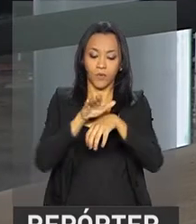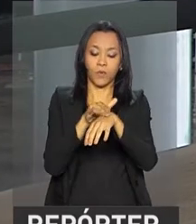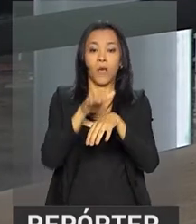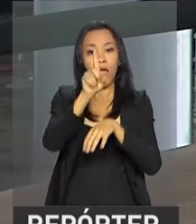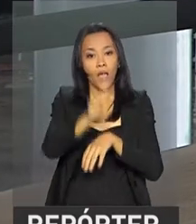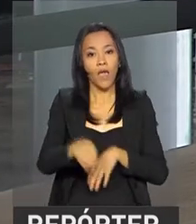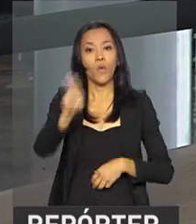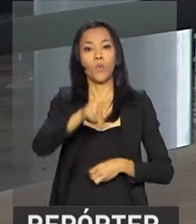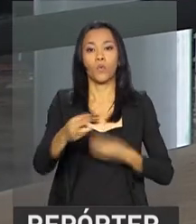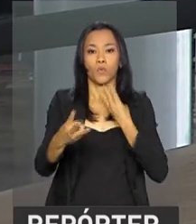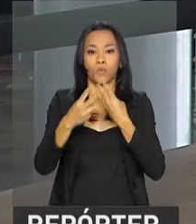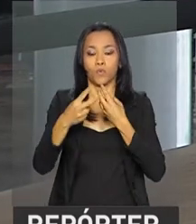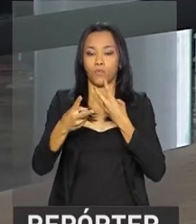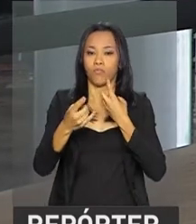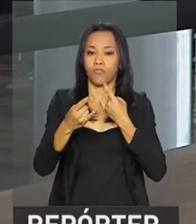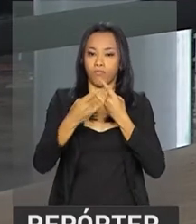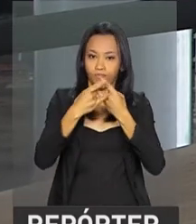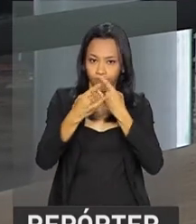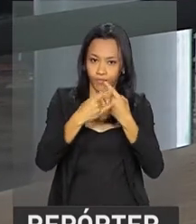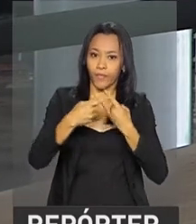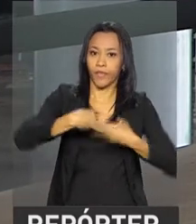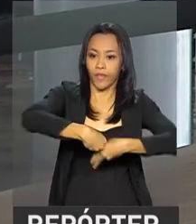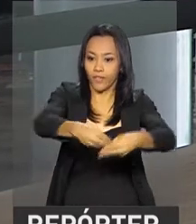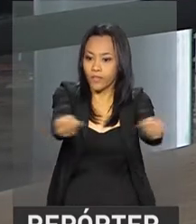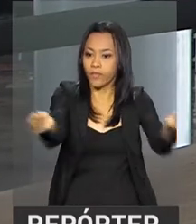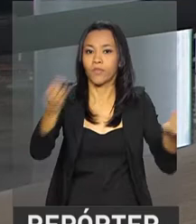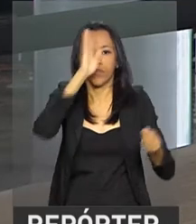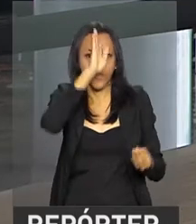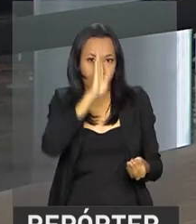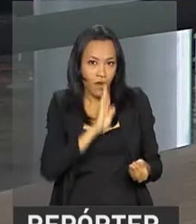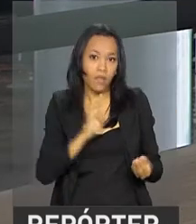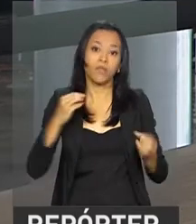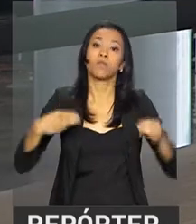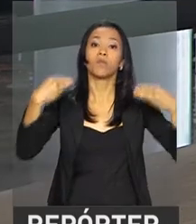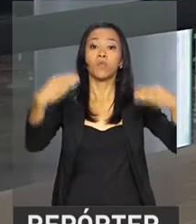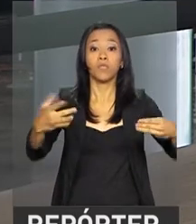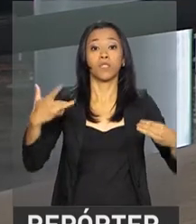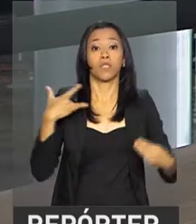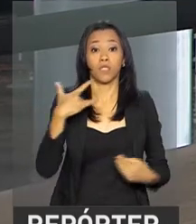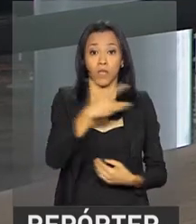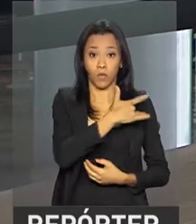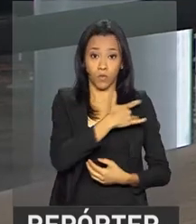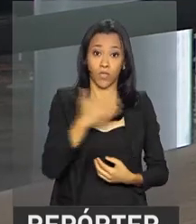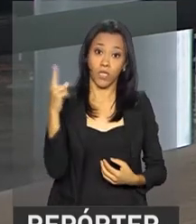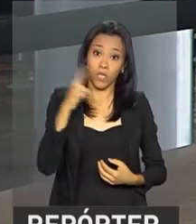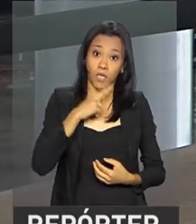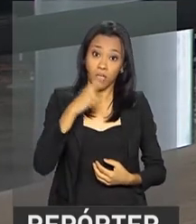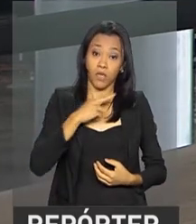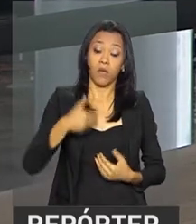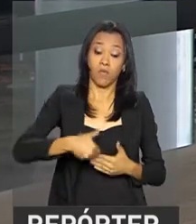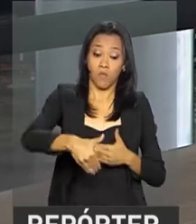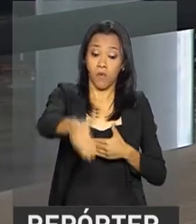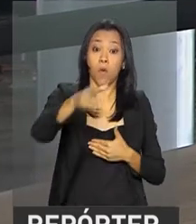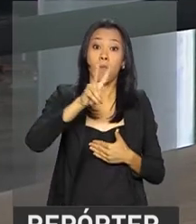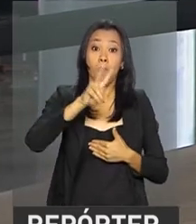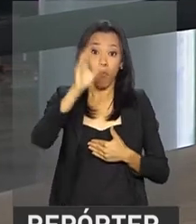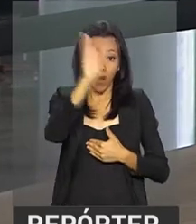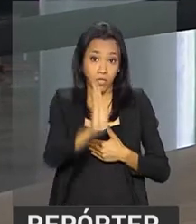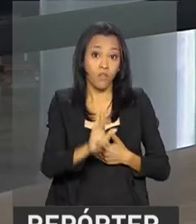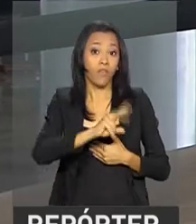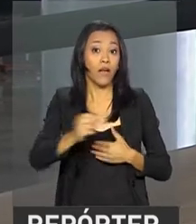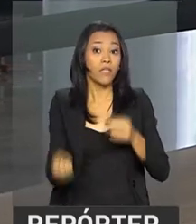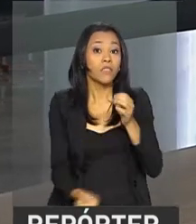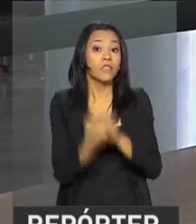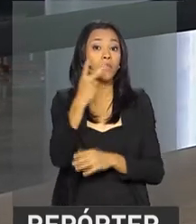preservativo que é distribuído de graça pelo ministério da saúde hoje e em breve o brasil vai adotar uma nova estratégia para evitar